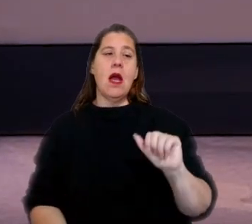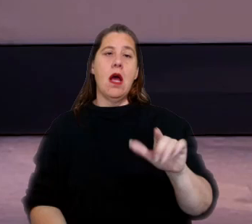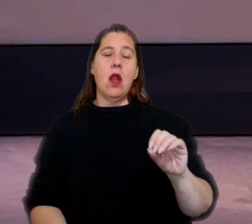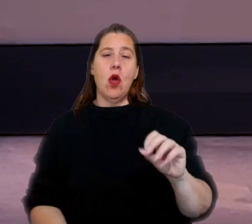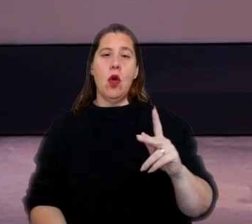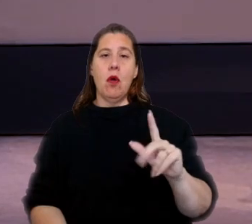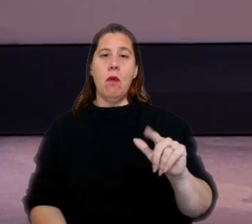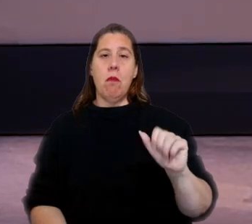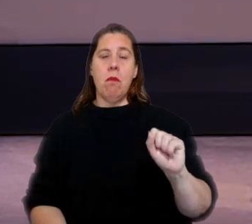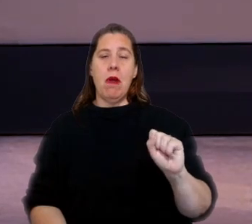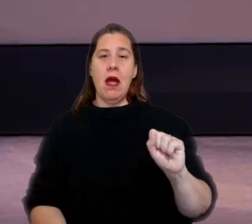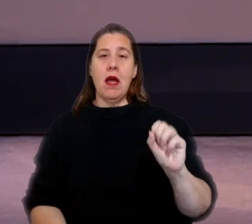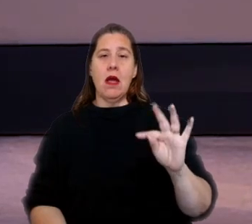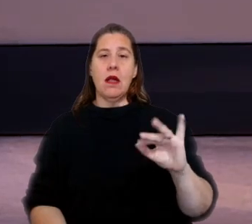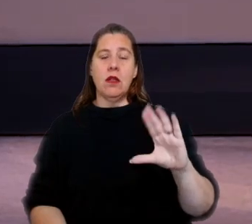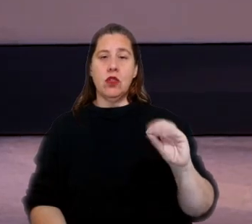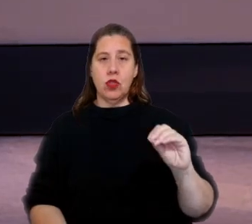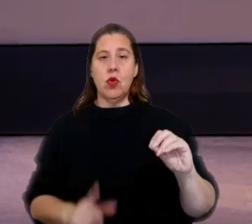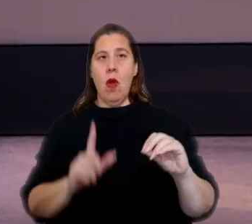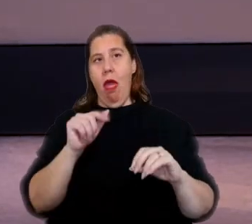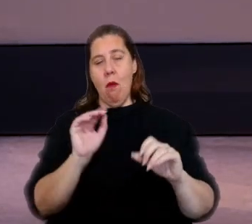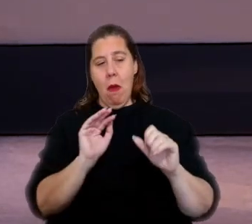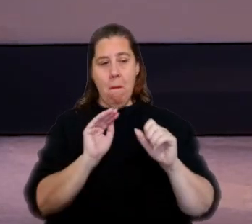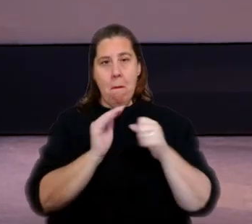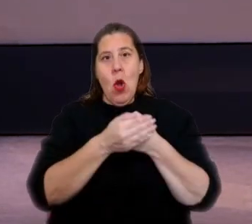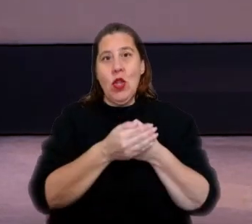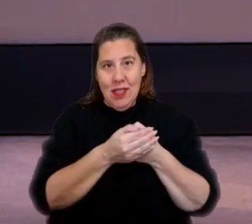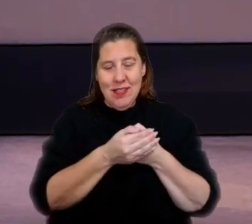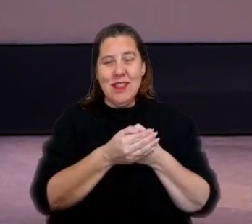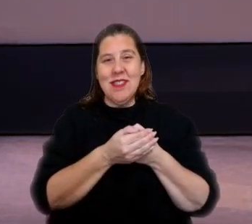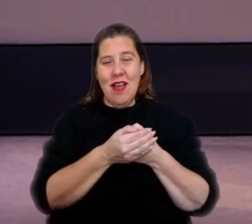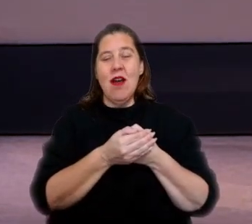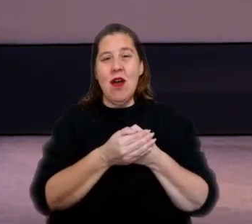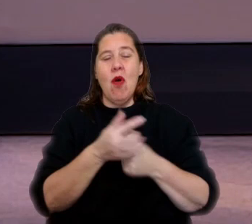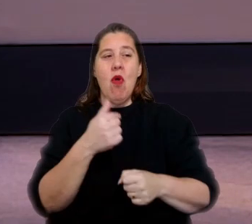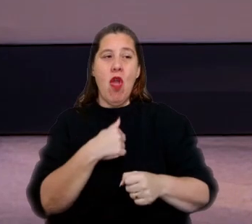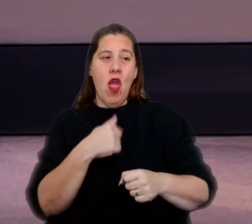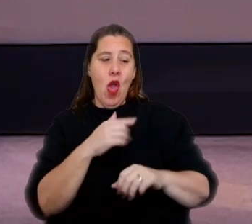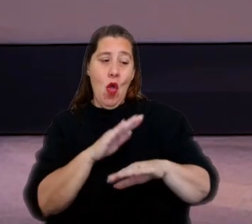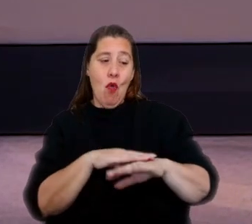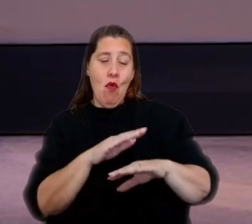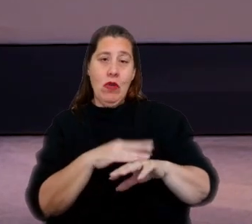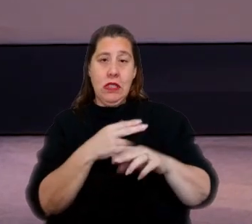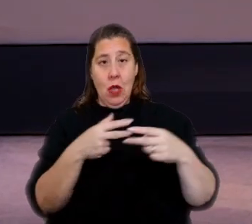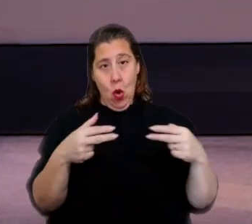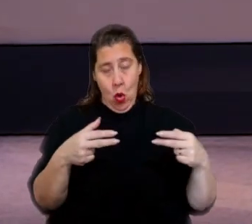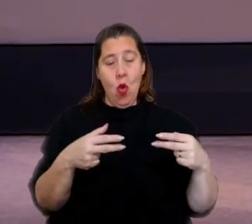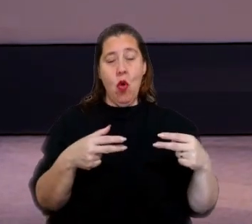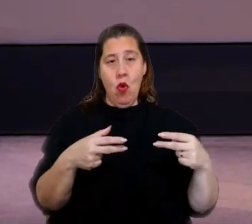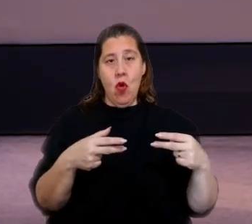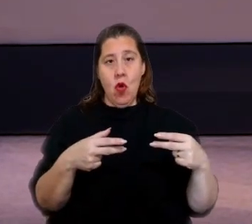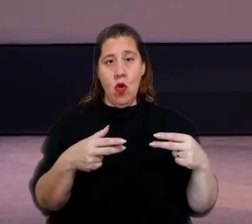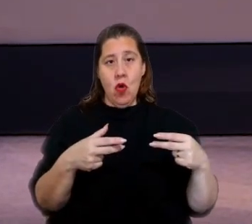o aloplástico é quando, essa saída, né, uma defesa aloplástica, é quando eu vou fazer alguma